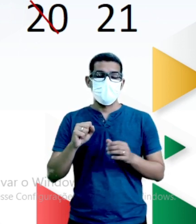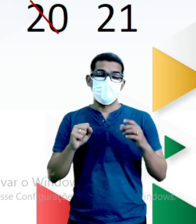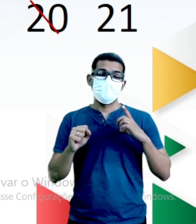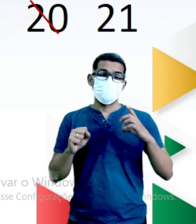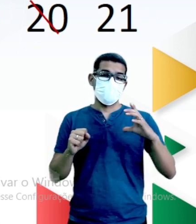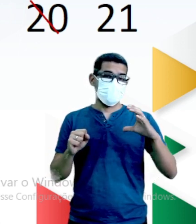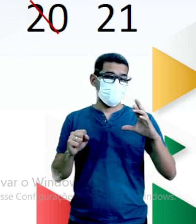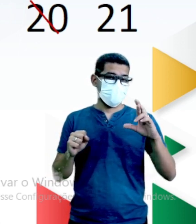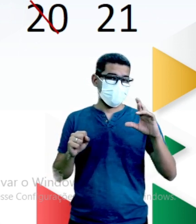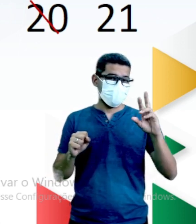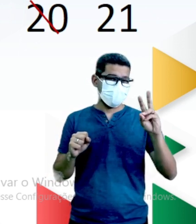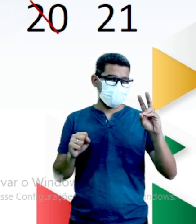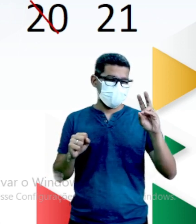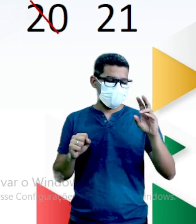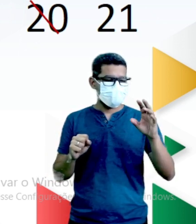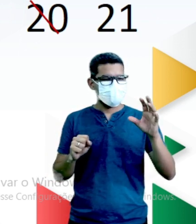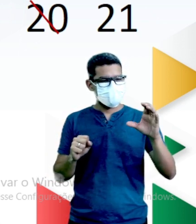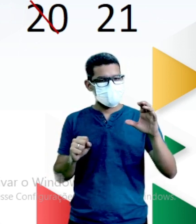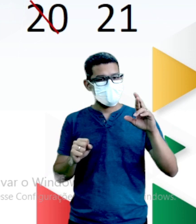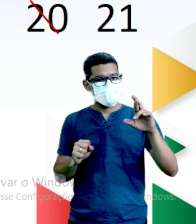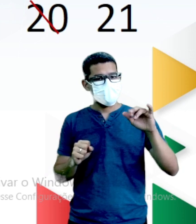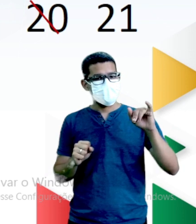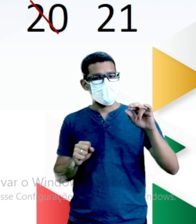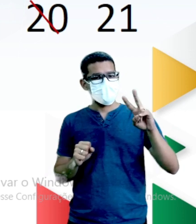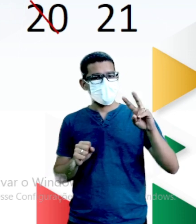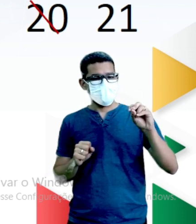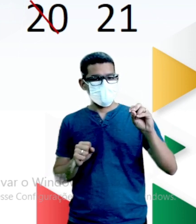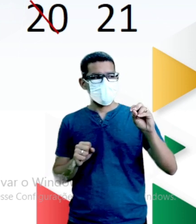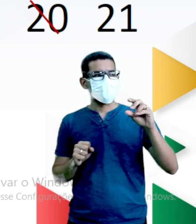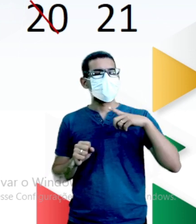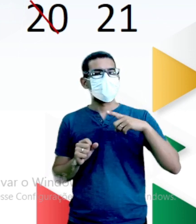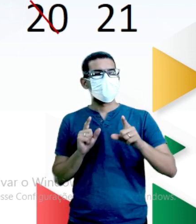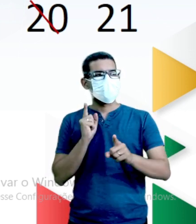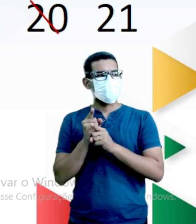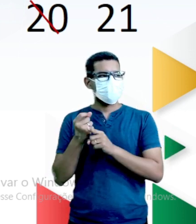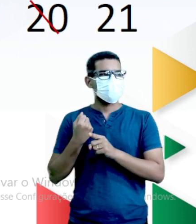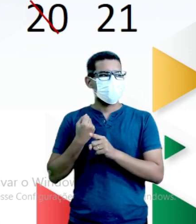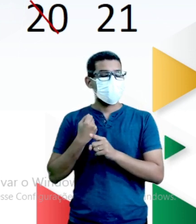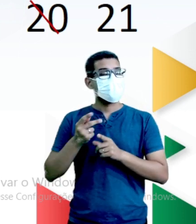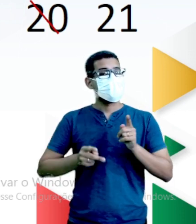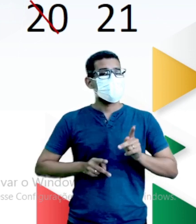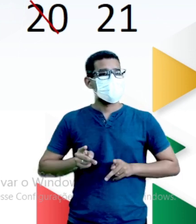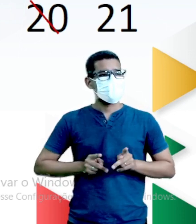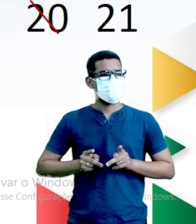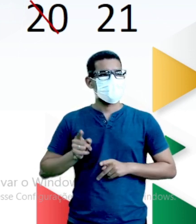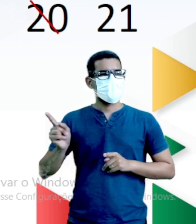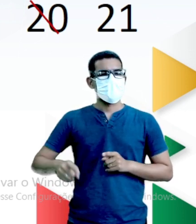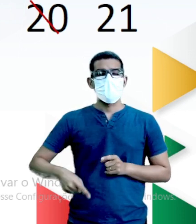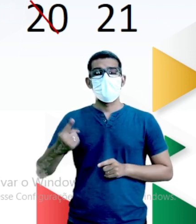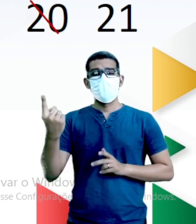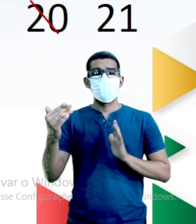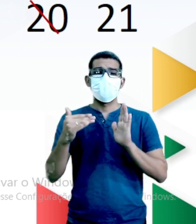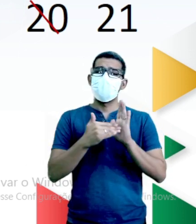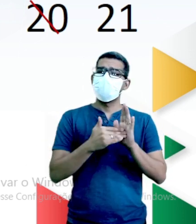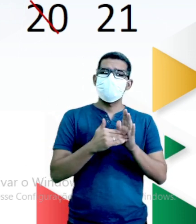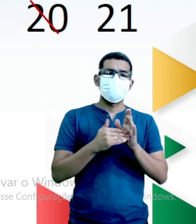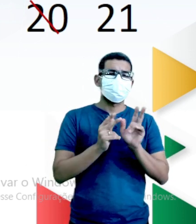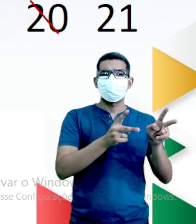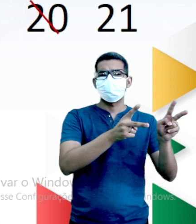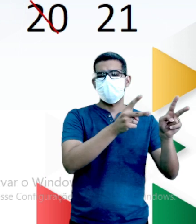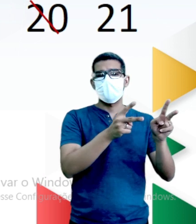Aristóteles identifica quais são os números primos de 1 a números infinitos. Você que